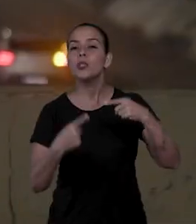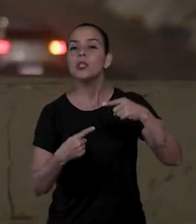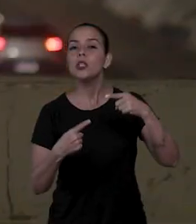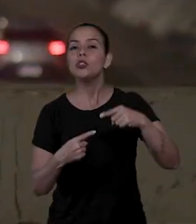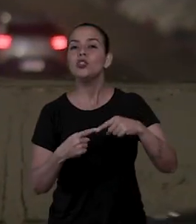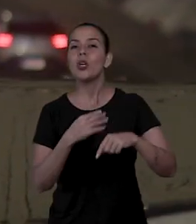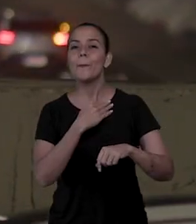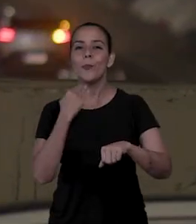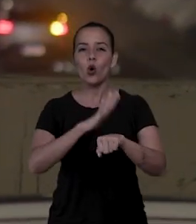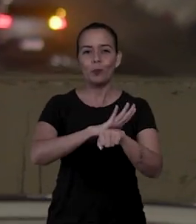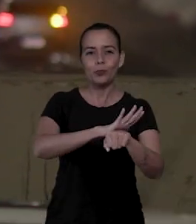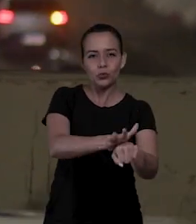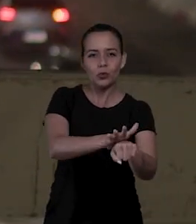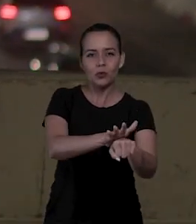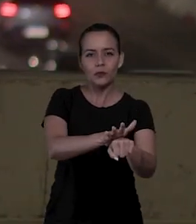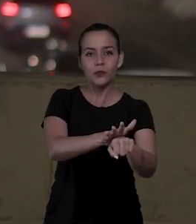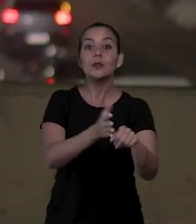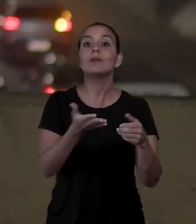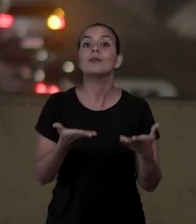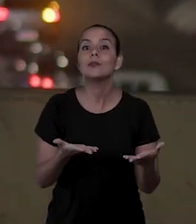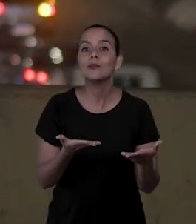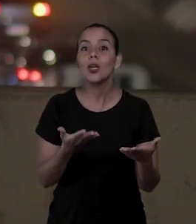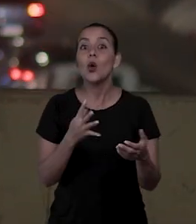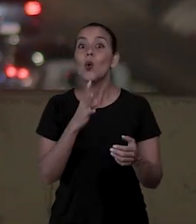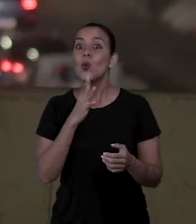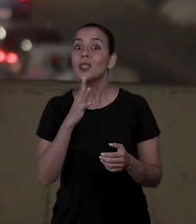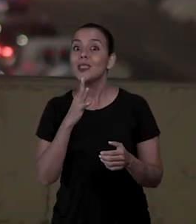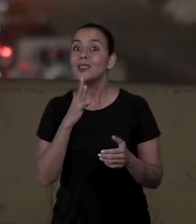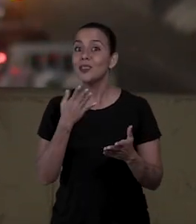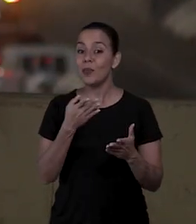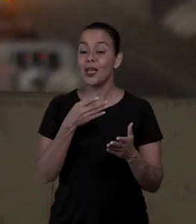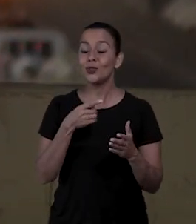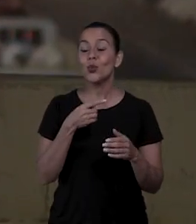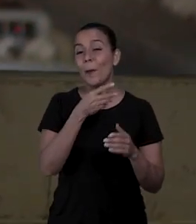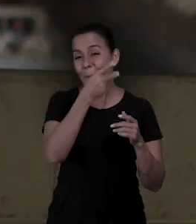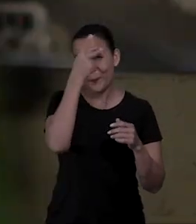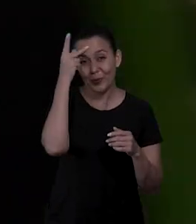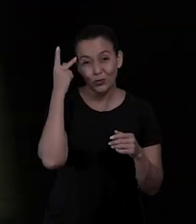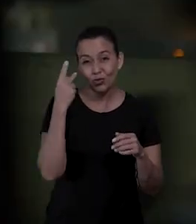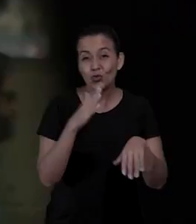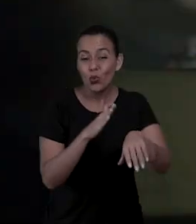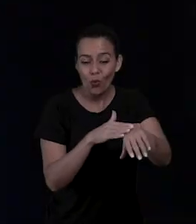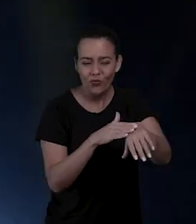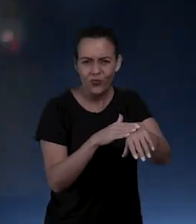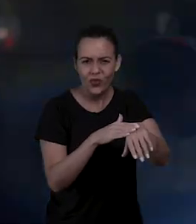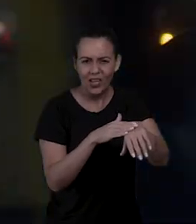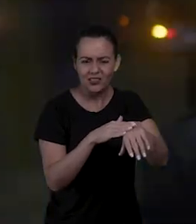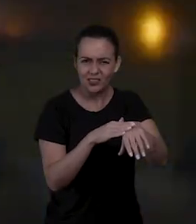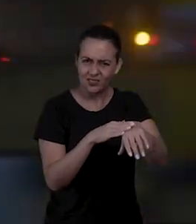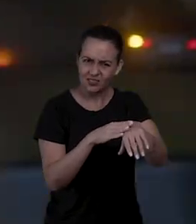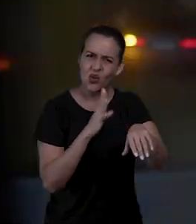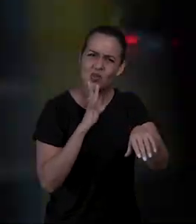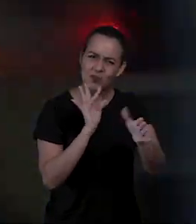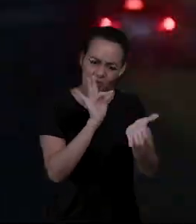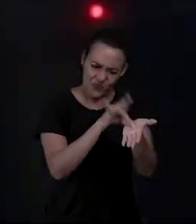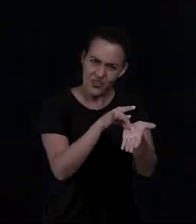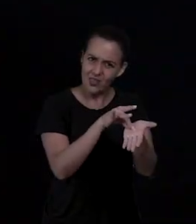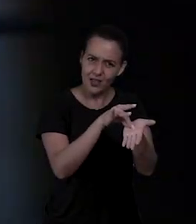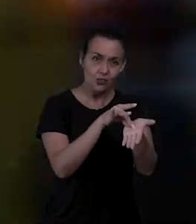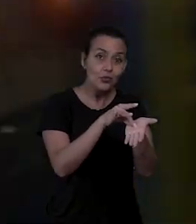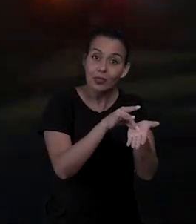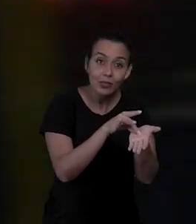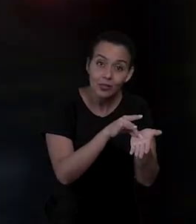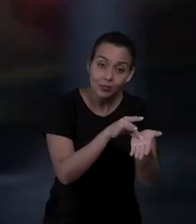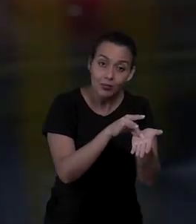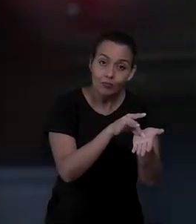coisa. Então, uma das faces da política de morte destinada a pessoas negras é o